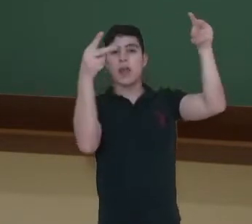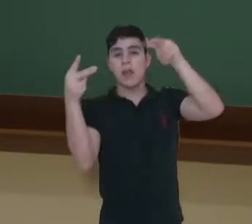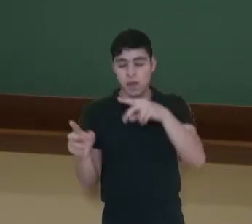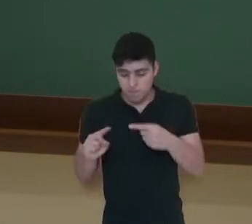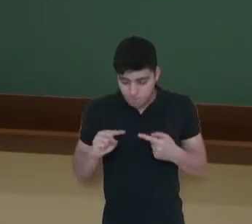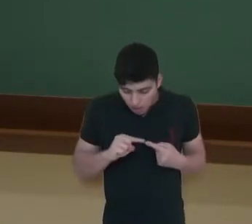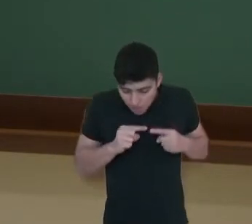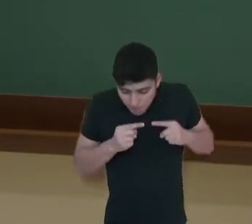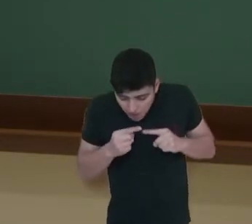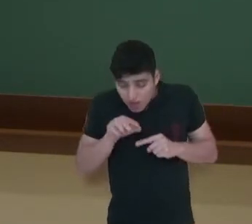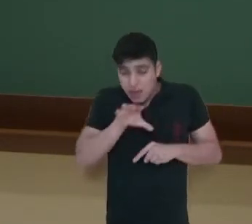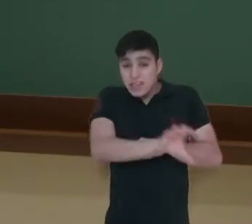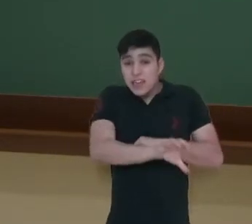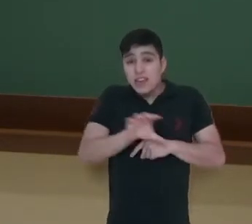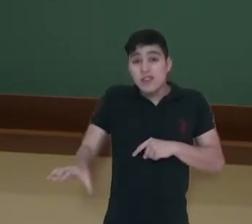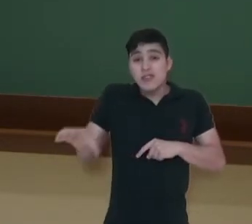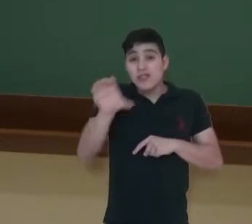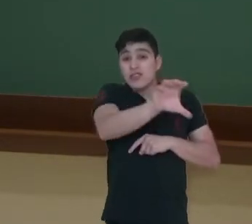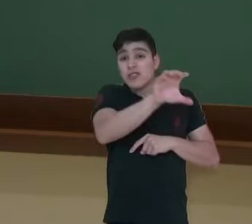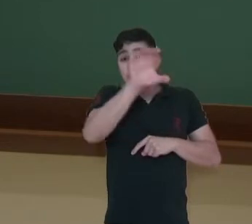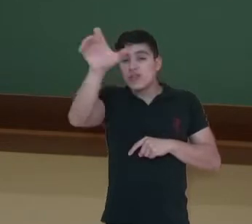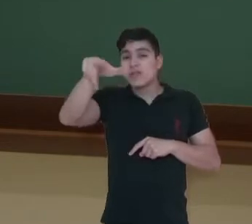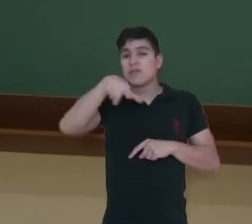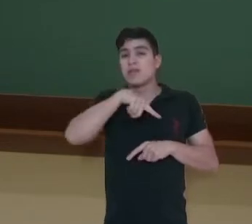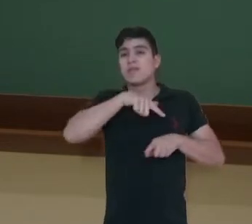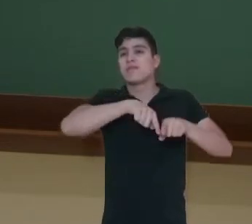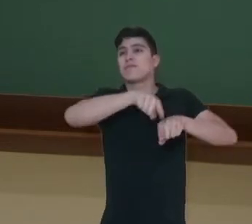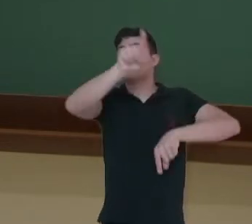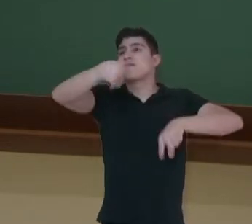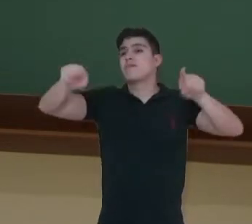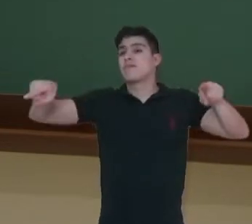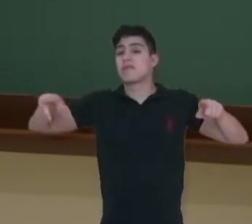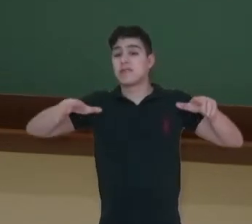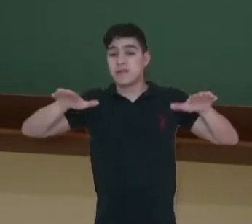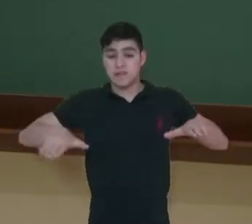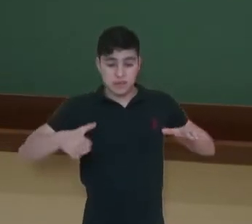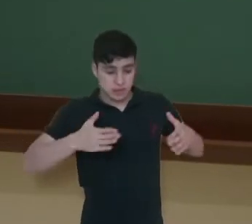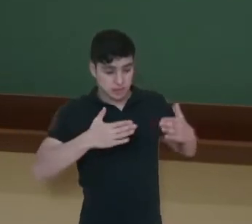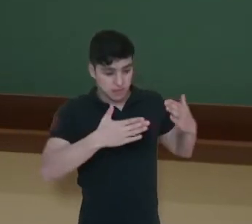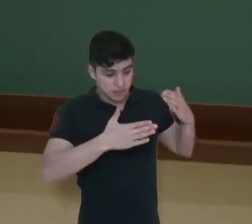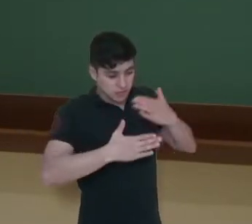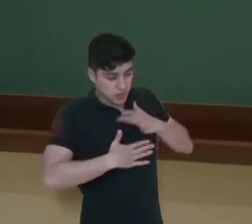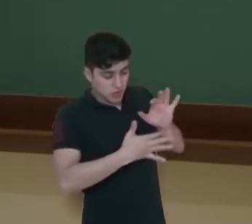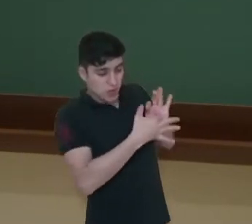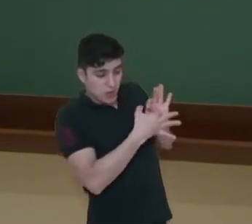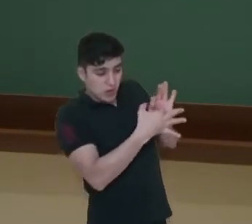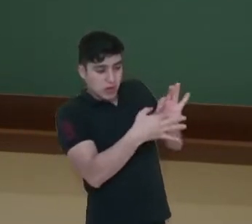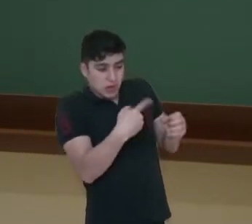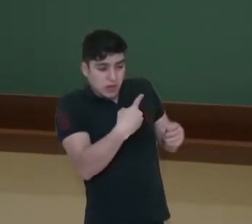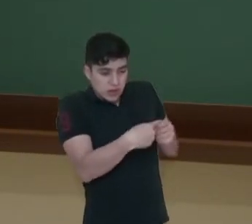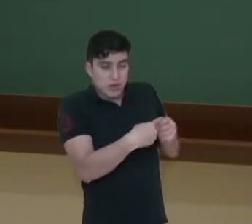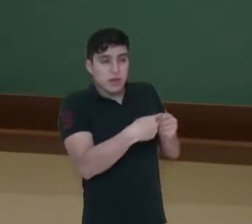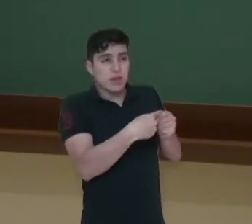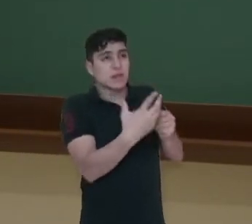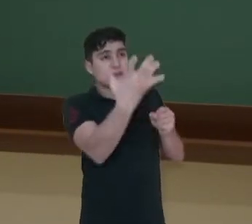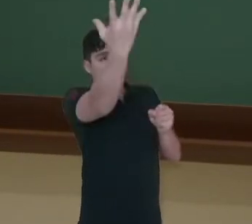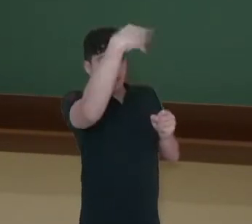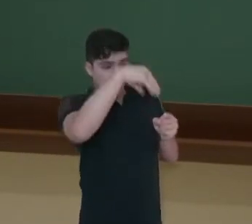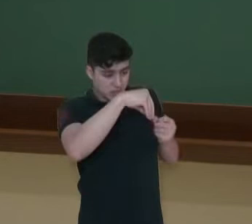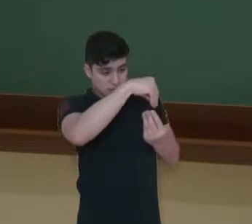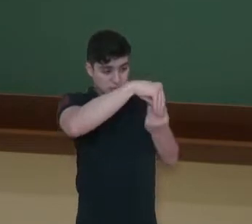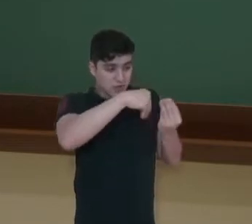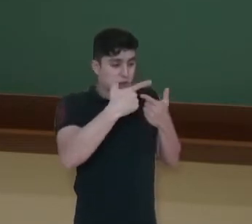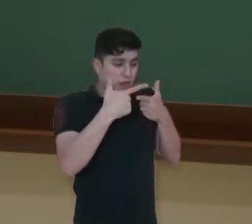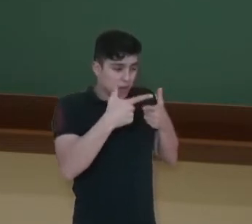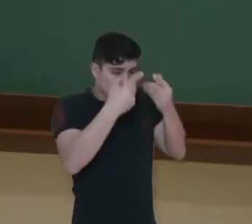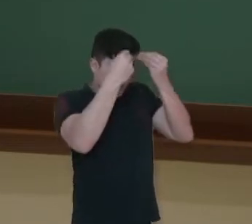ela vai ser aprendida, mas ela vai pegar o contexto do que tem ali e vai formar o que a gente chama de linguagem. Então o rap em